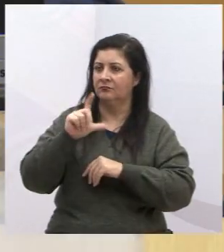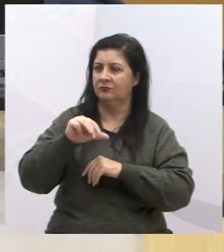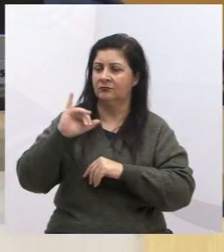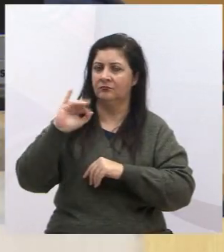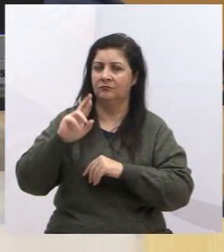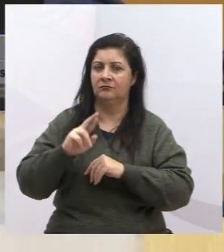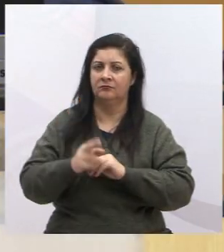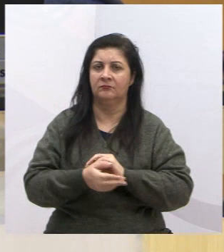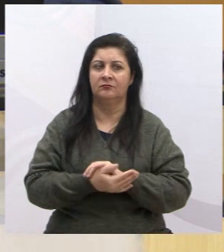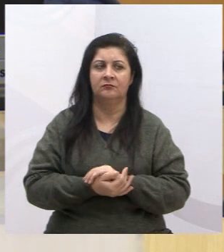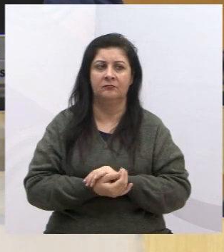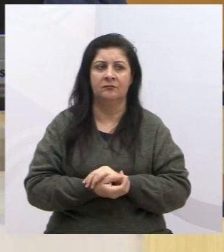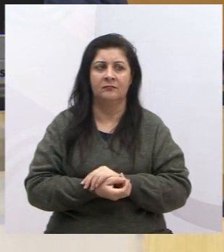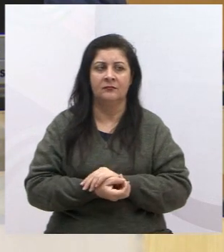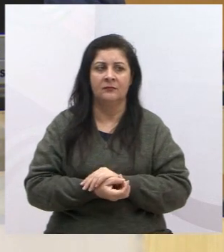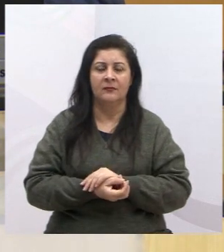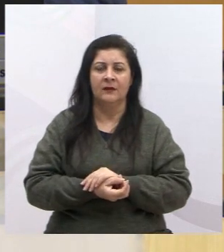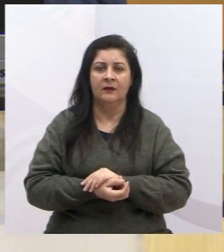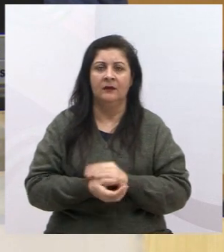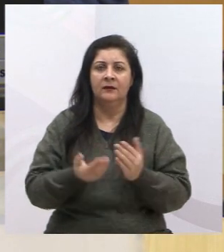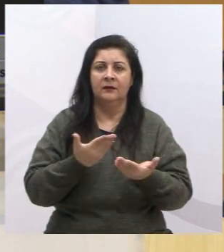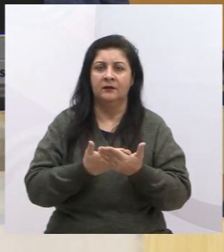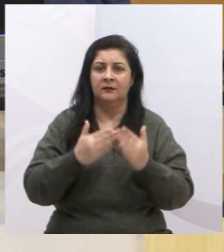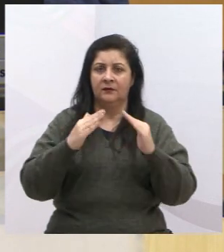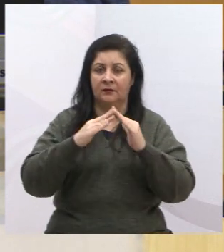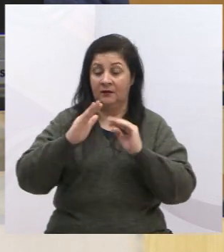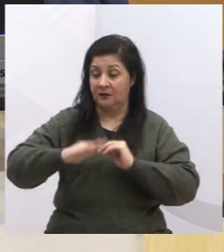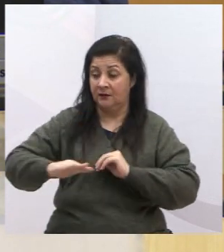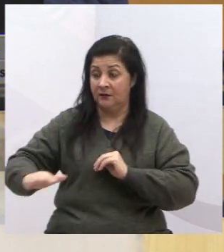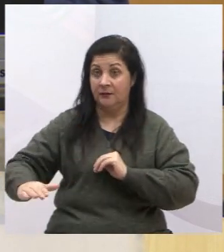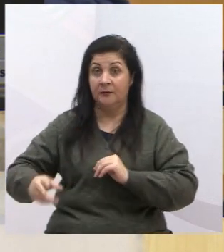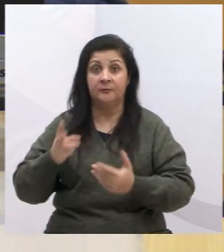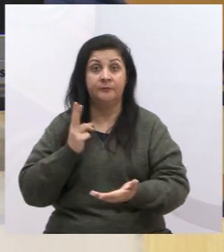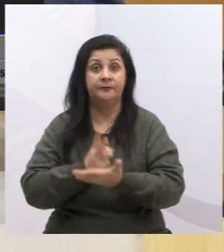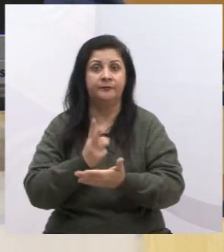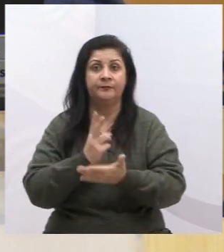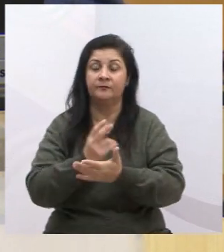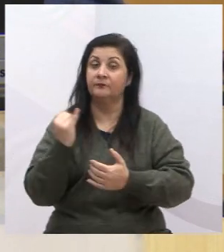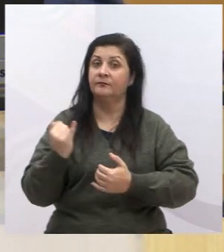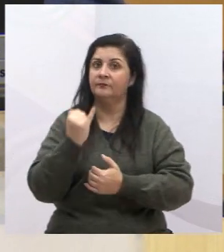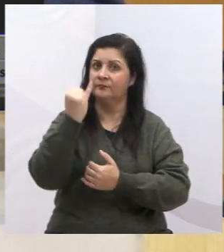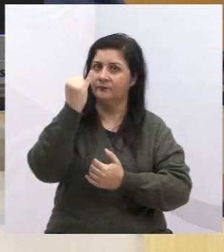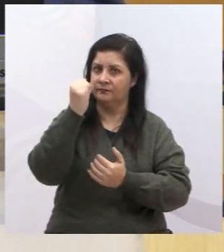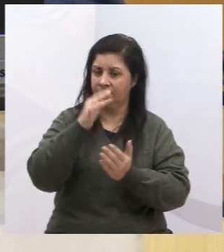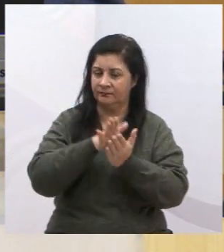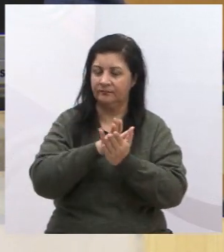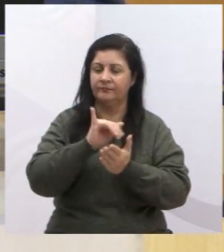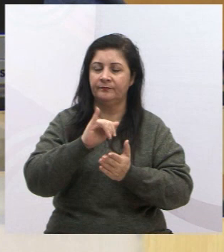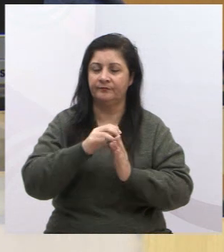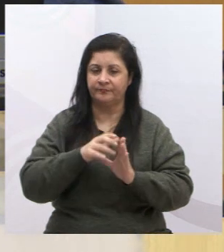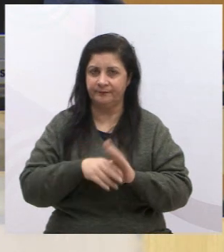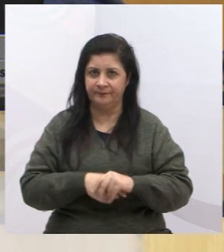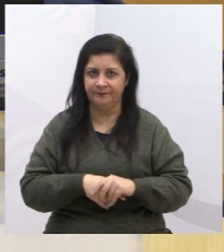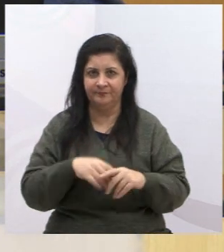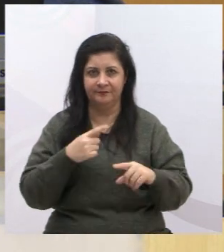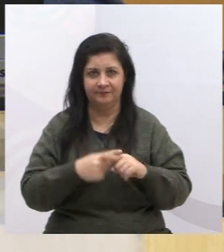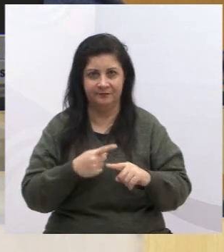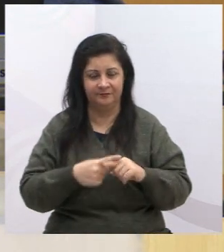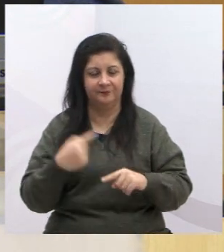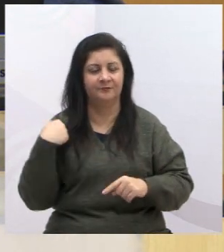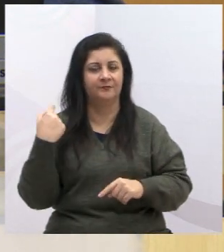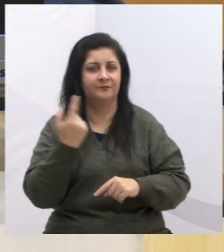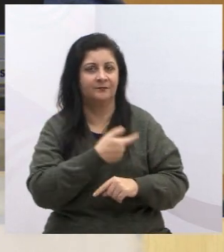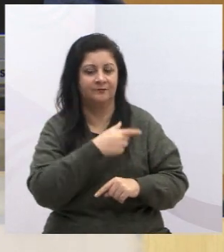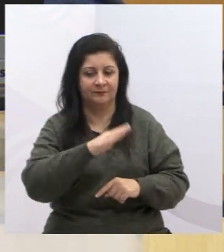pedido de informação. Creche é sempre bom para a cidade de Jacareí, até porque as nossas crianças